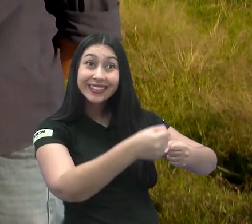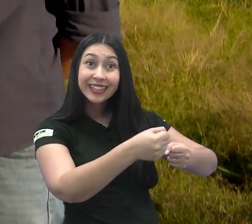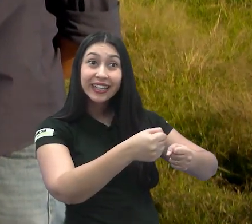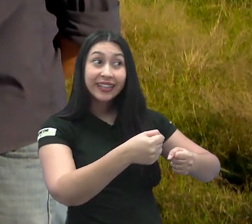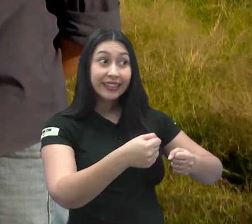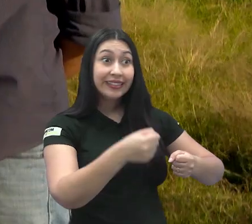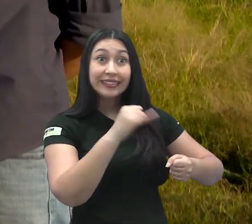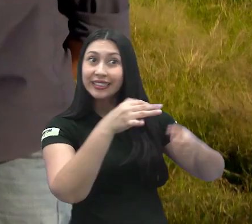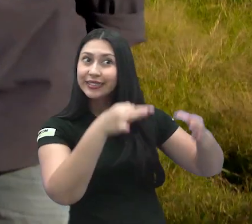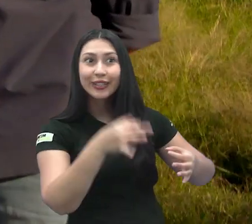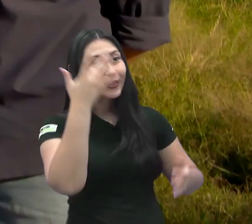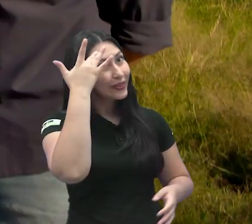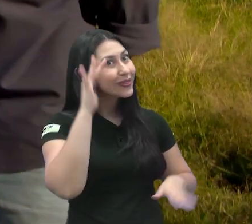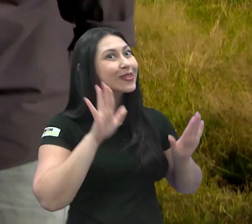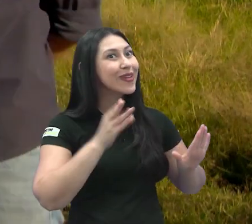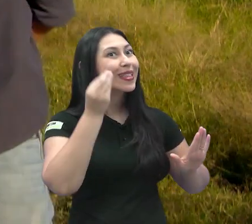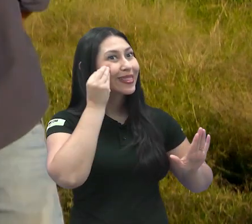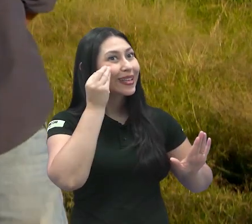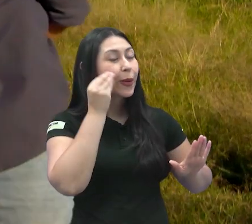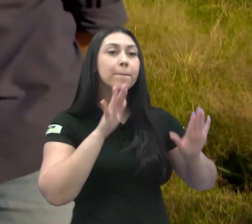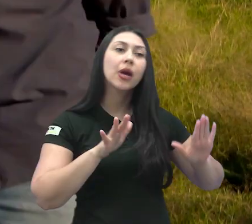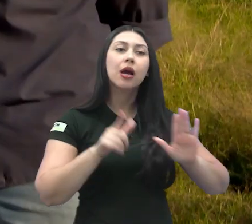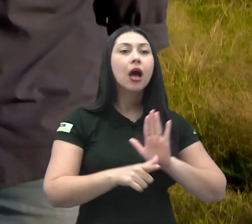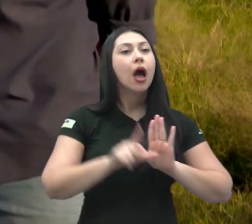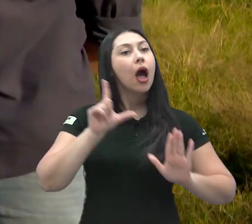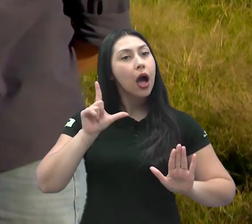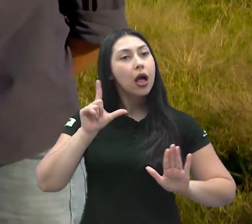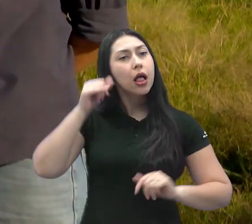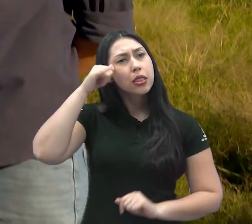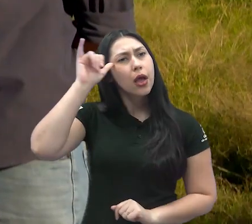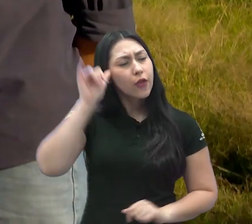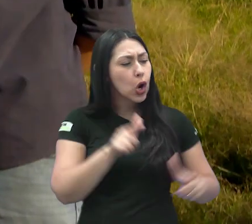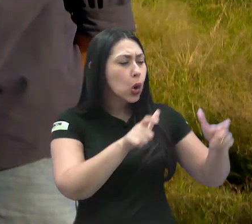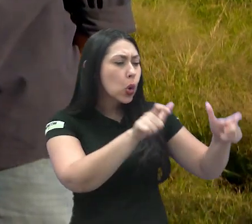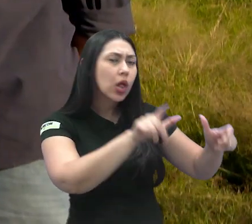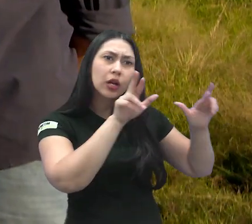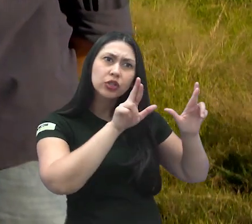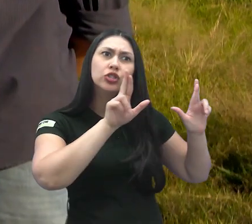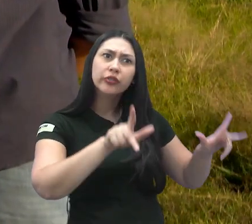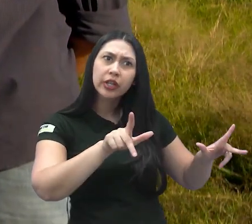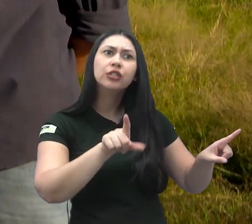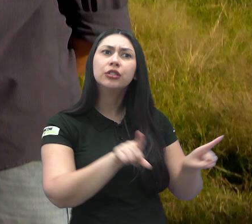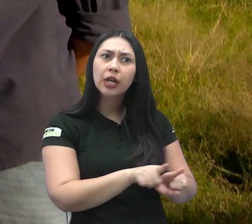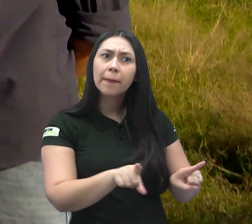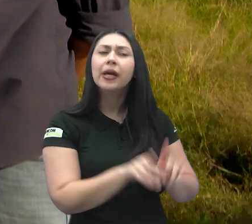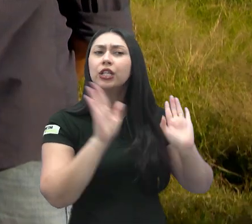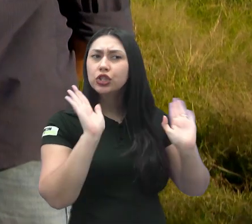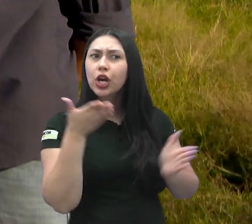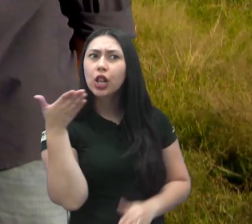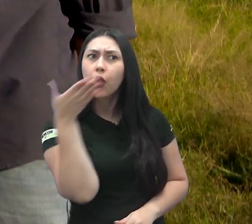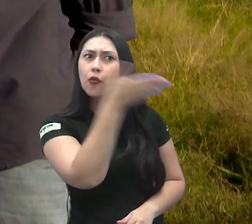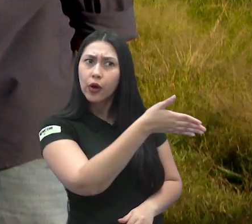sei se eu me saí muito bem, mas a gente tentou. E antes, né, elas estavam ali num outro espaço ali que a gente, inclusive, já passeou por lá um